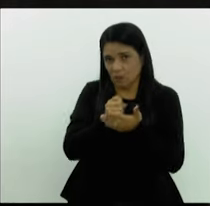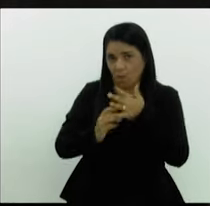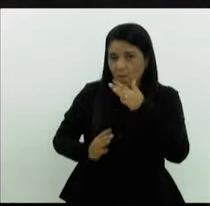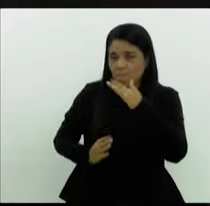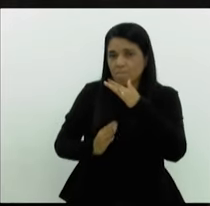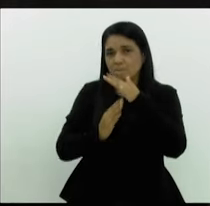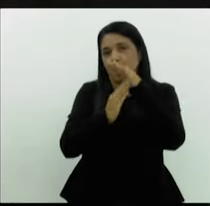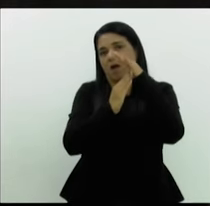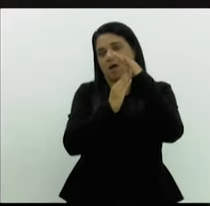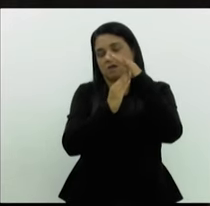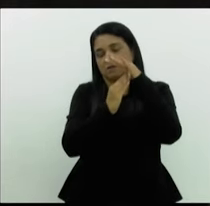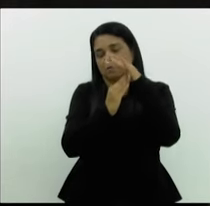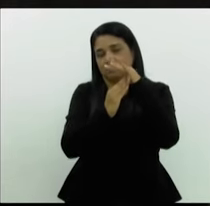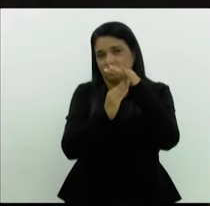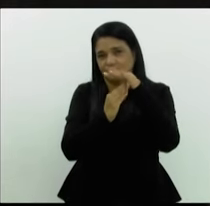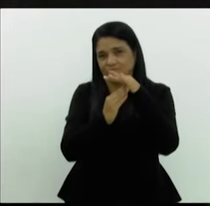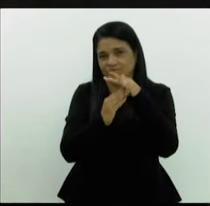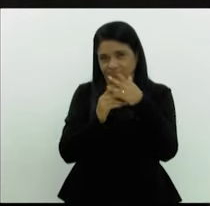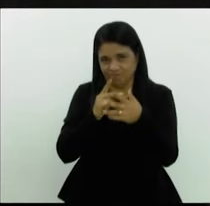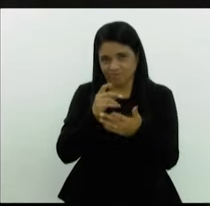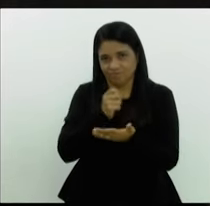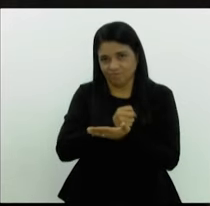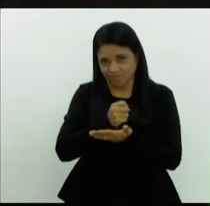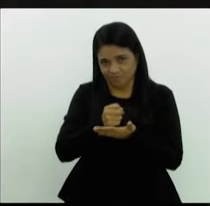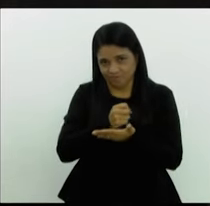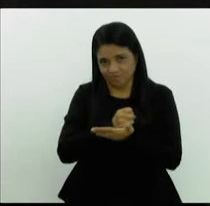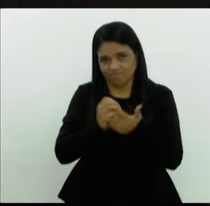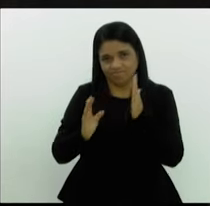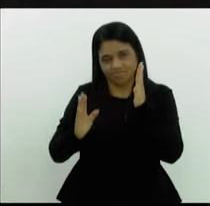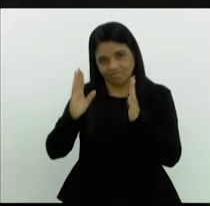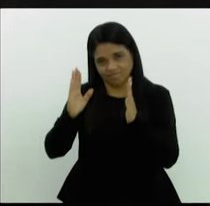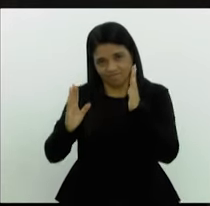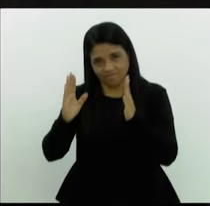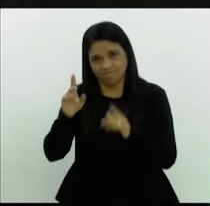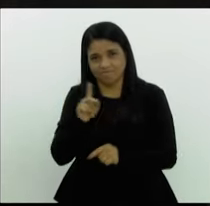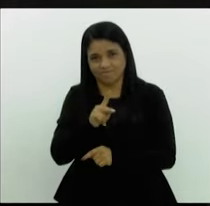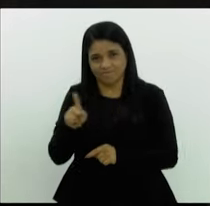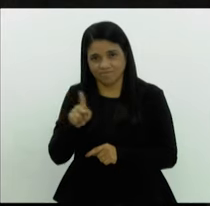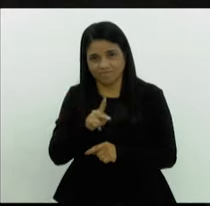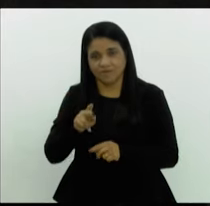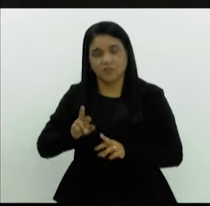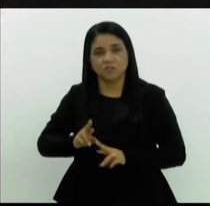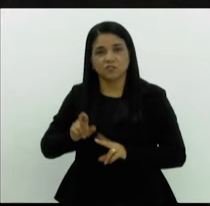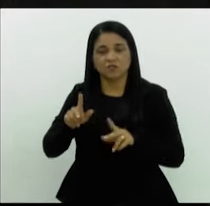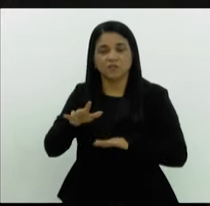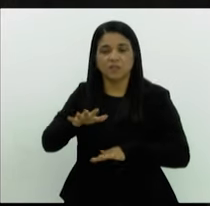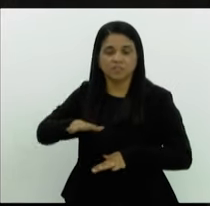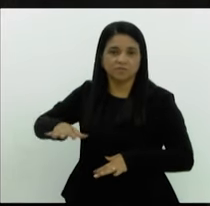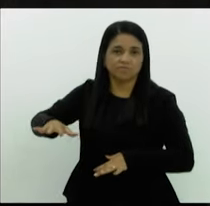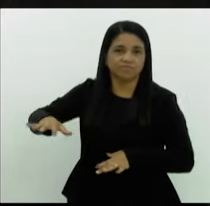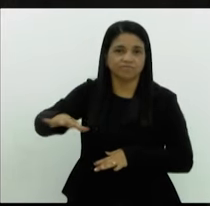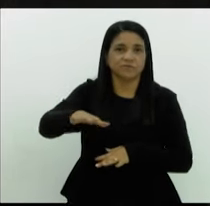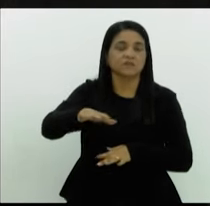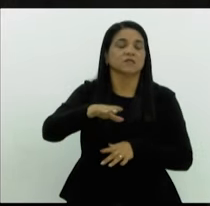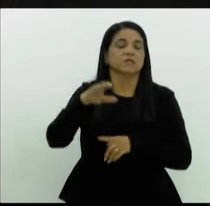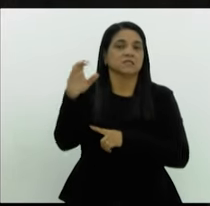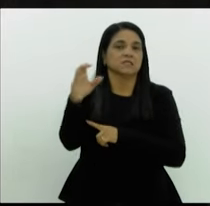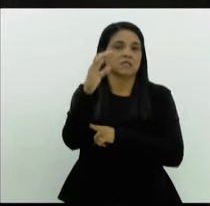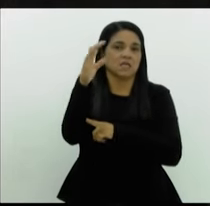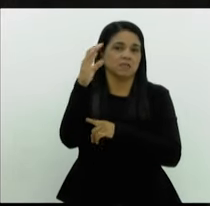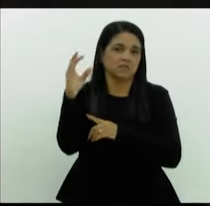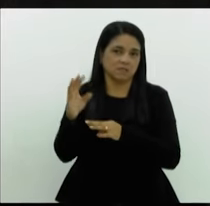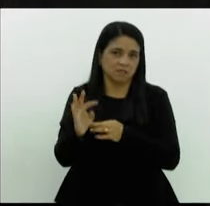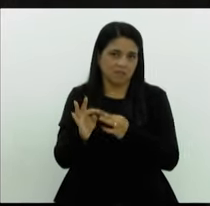de professores contratados temporariamente nas diferentes redes de educação e ciência e tecnologia do Estado do Rio de